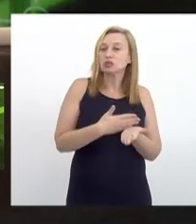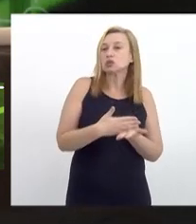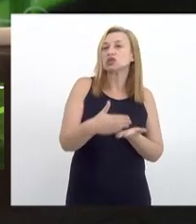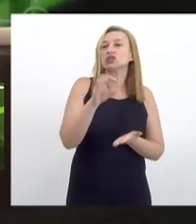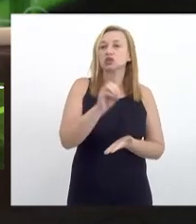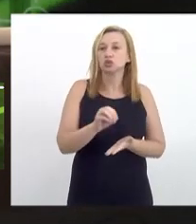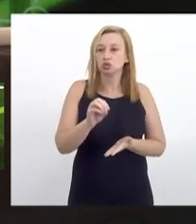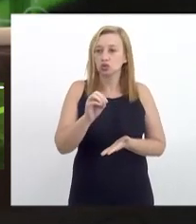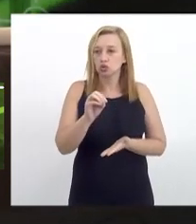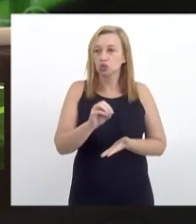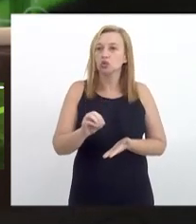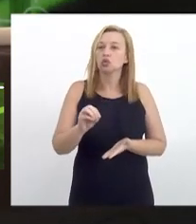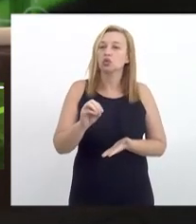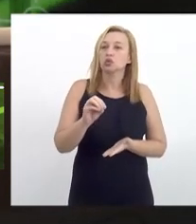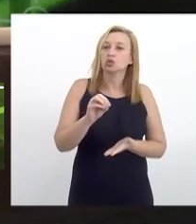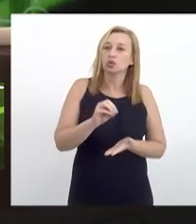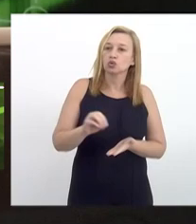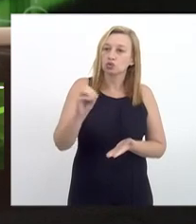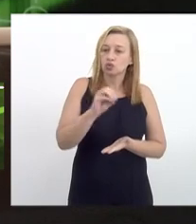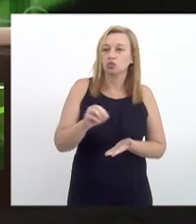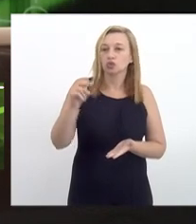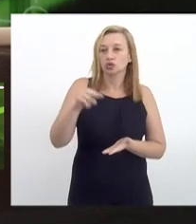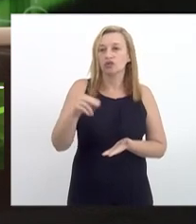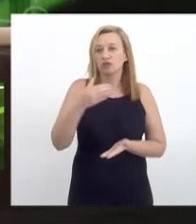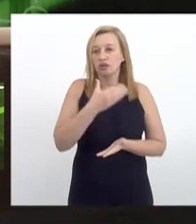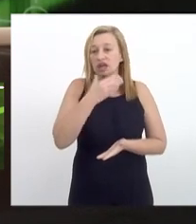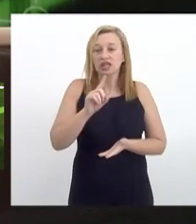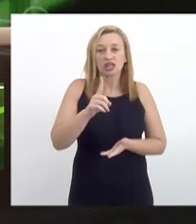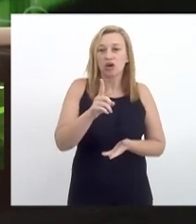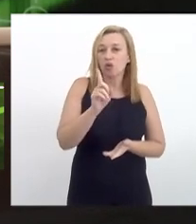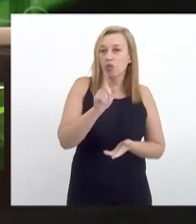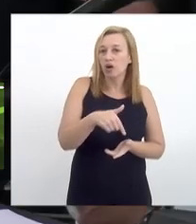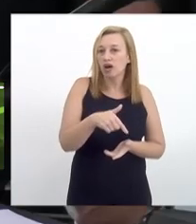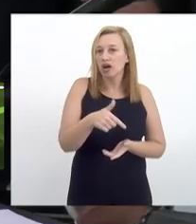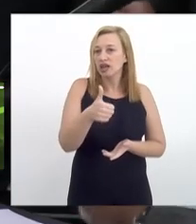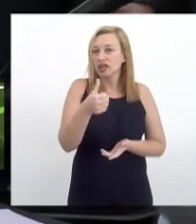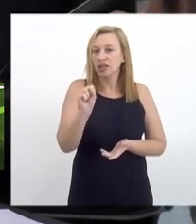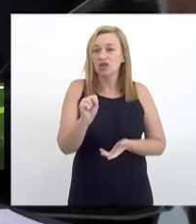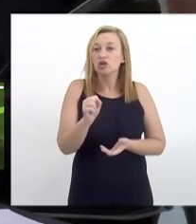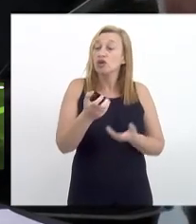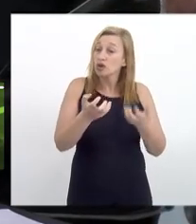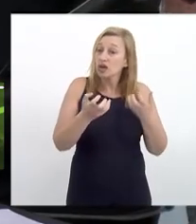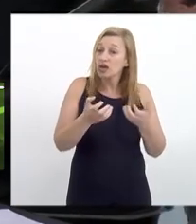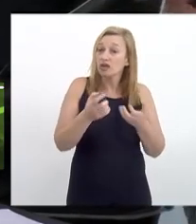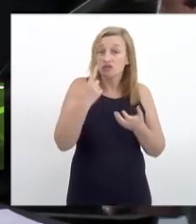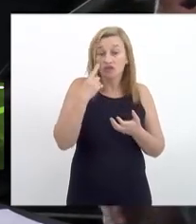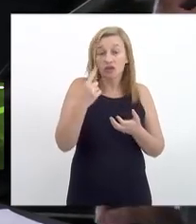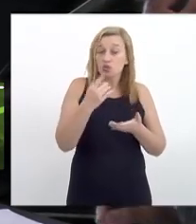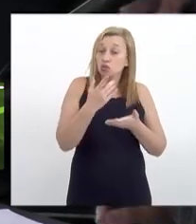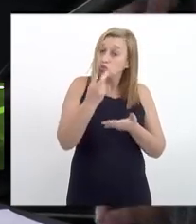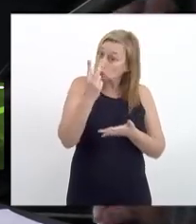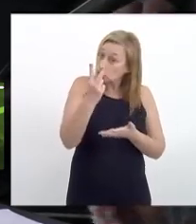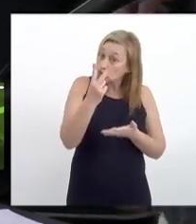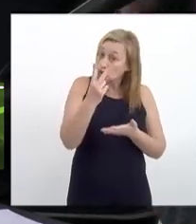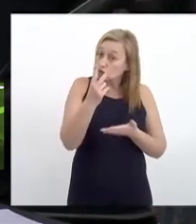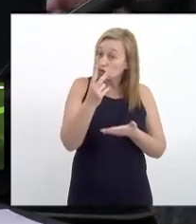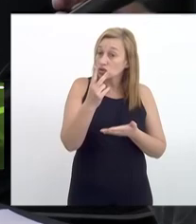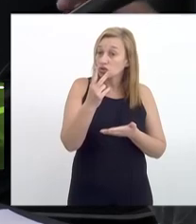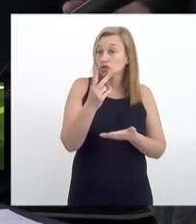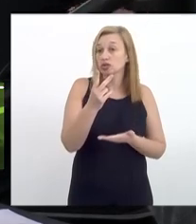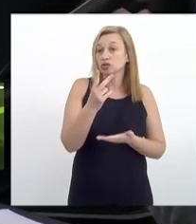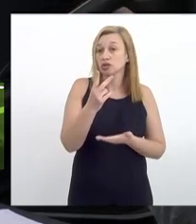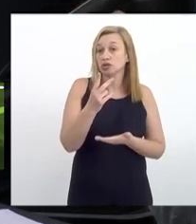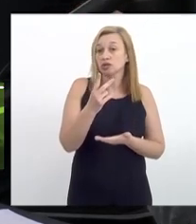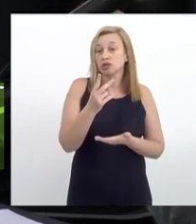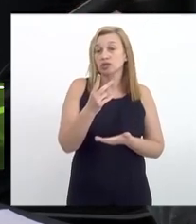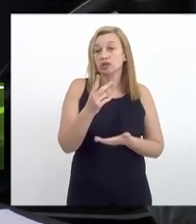outubro, novembro e dezembro é que não é 18 eu quero achar um meio termo os dois 18 e a